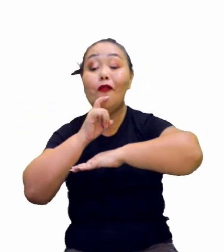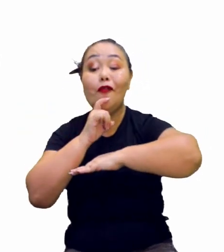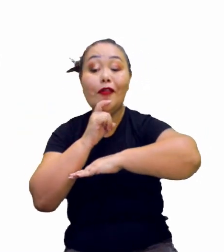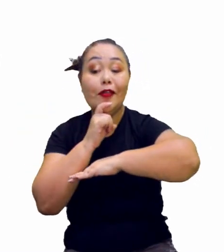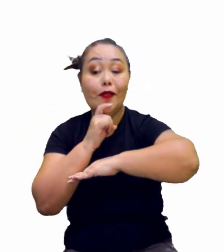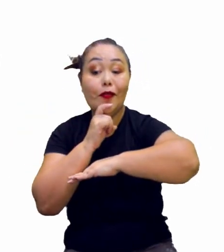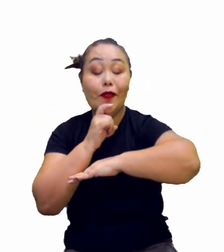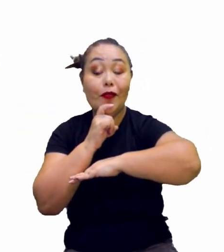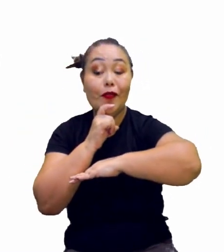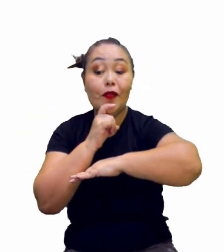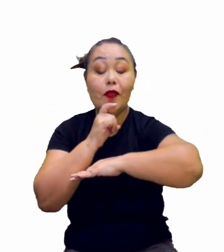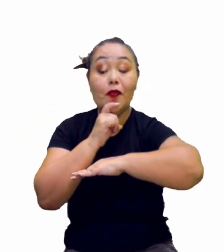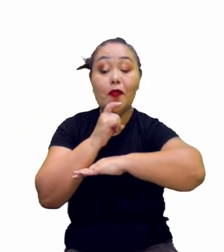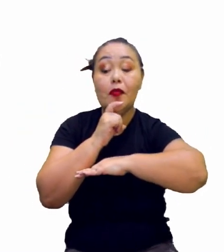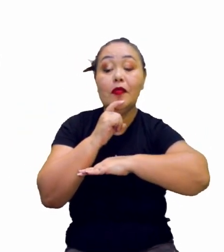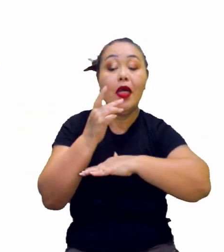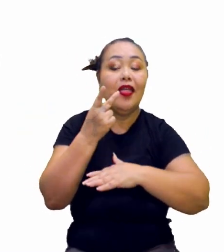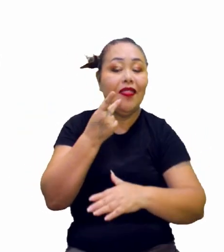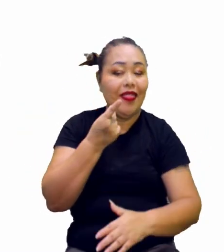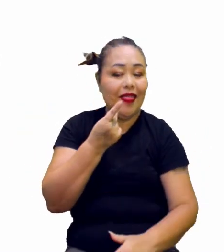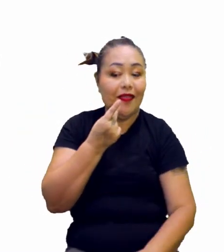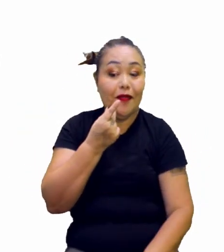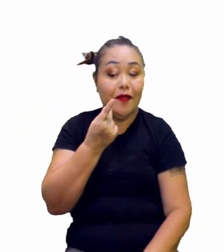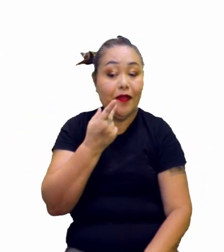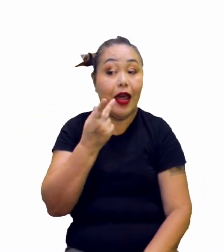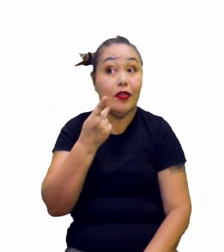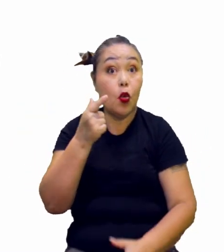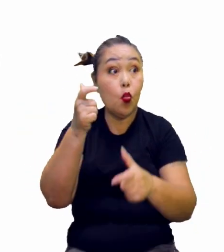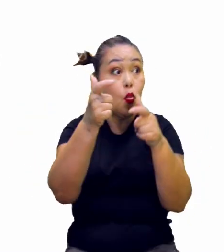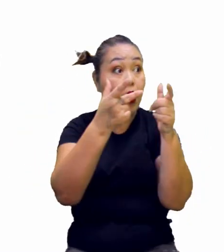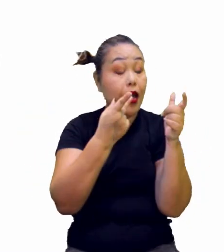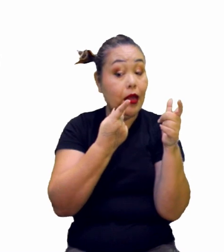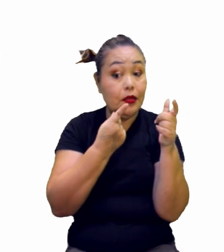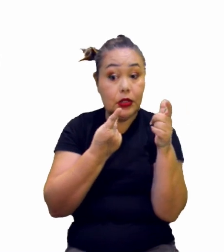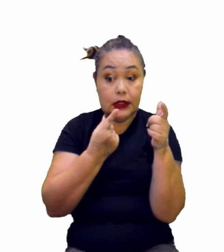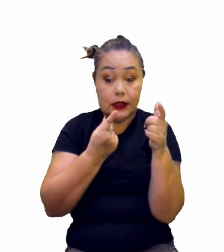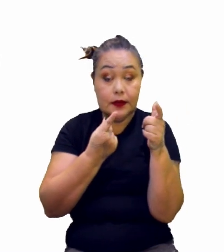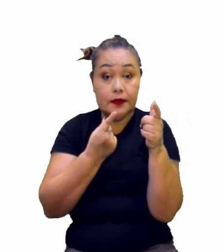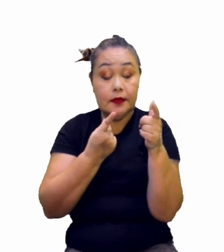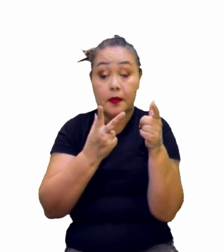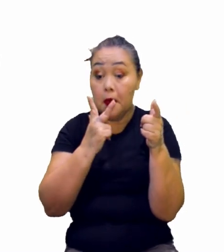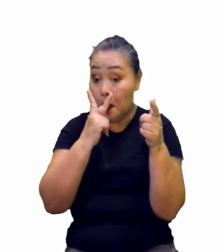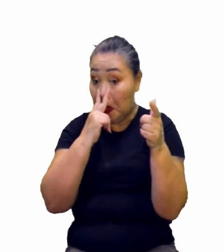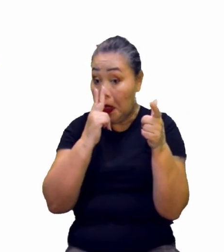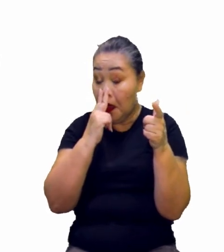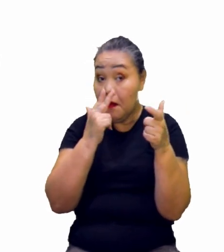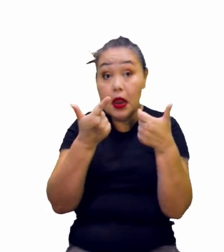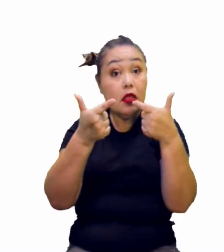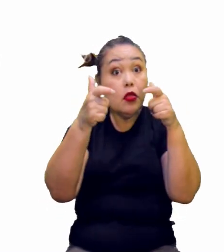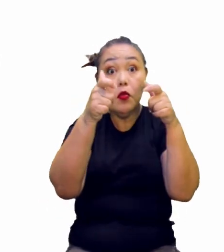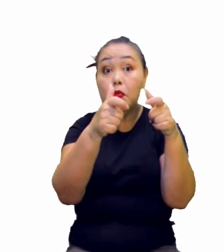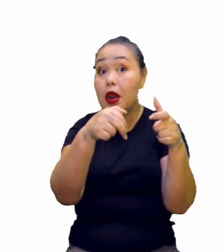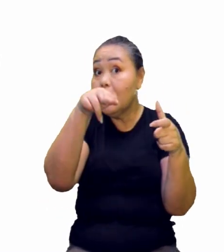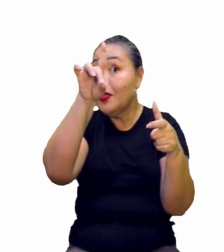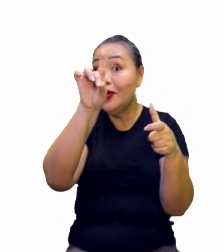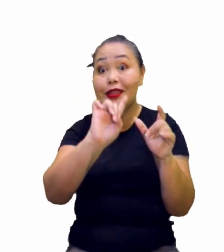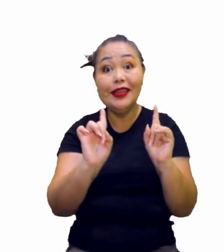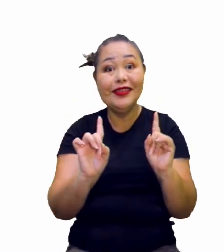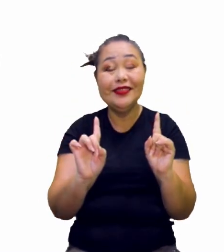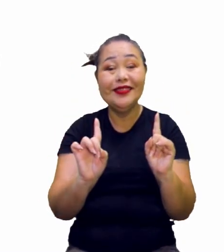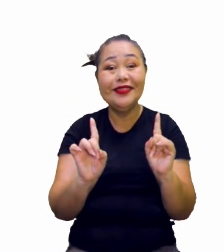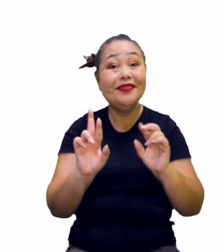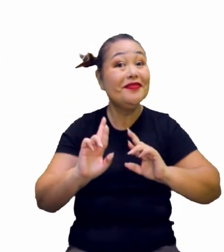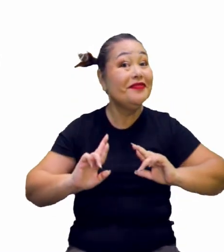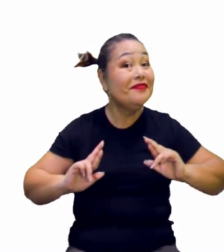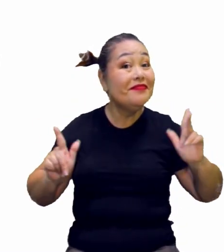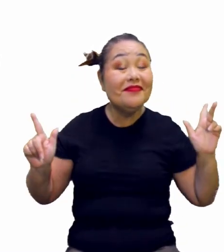No Ceará, tem lugares no Ceará que parece que você não está no Nordeste. Não